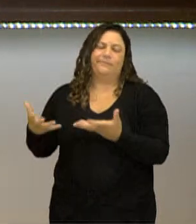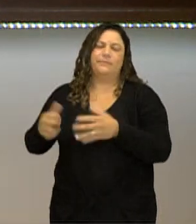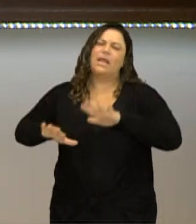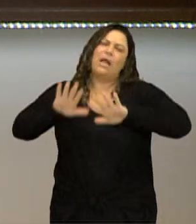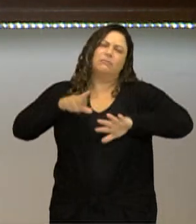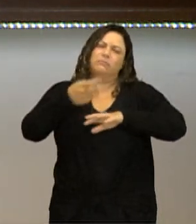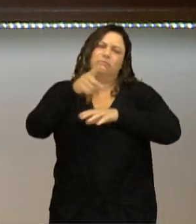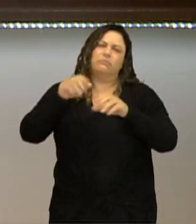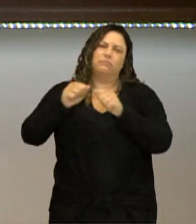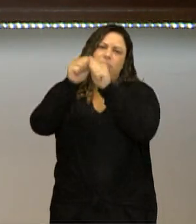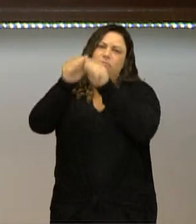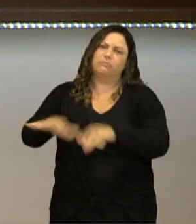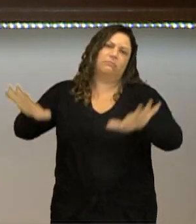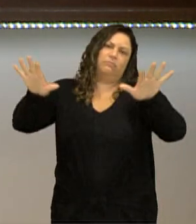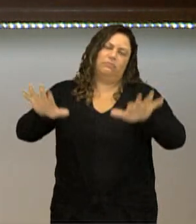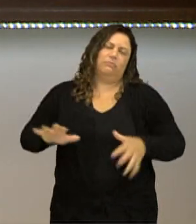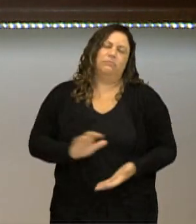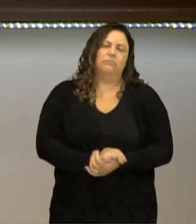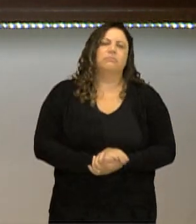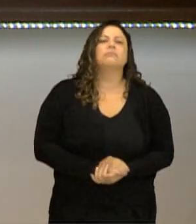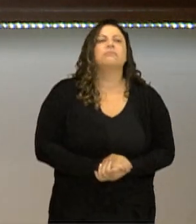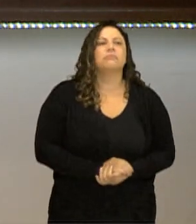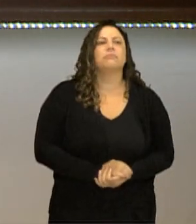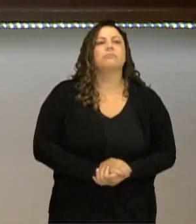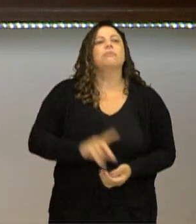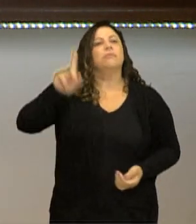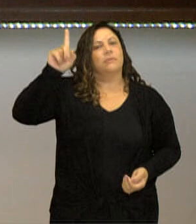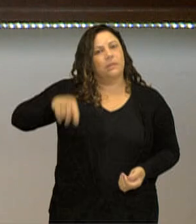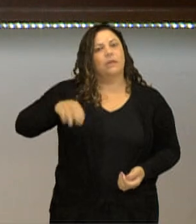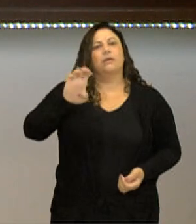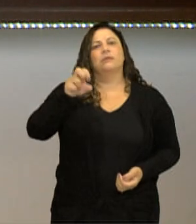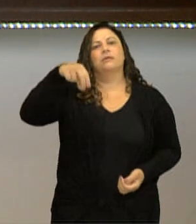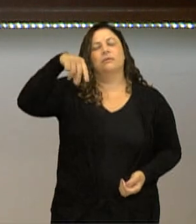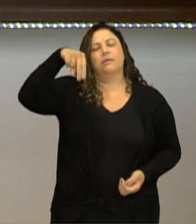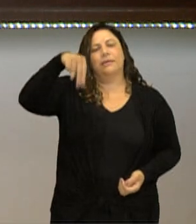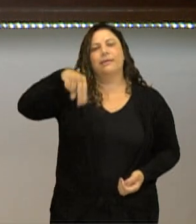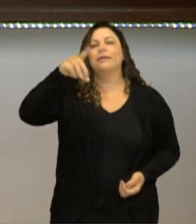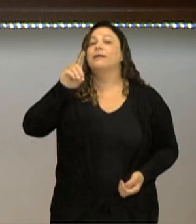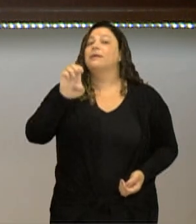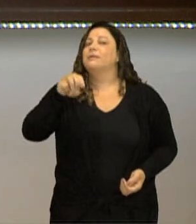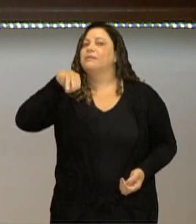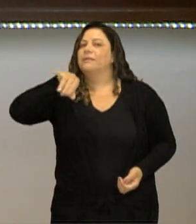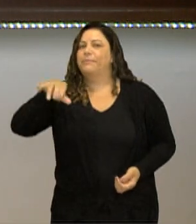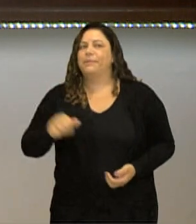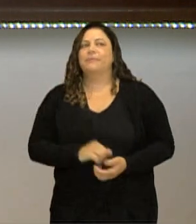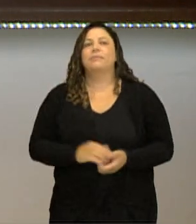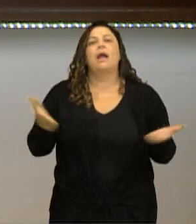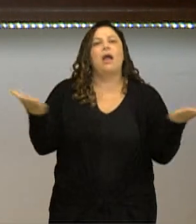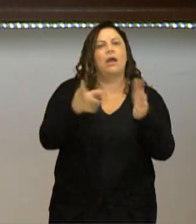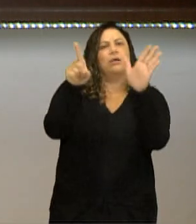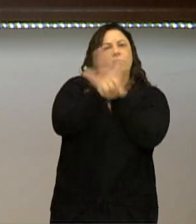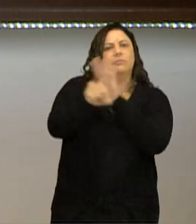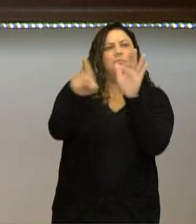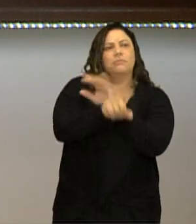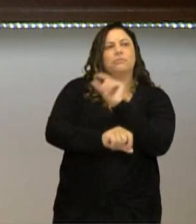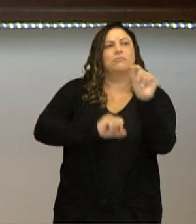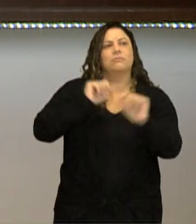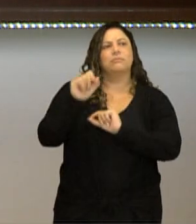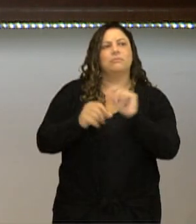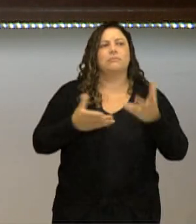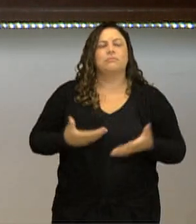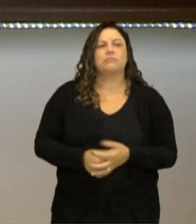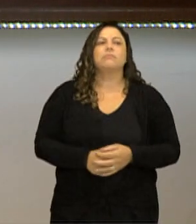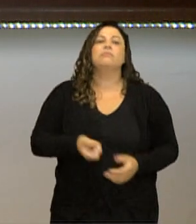que a doença se instale no organismo, ok? E também é uma diferença bastante grande entre pandemia,